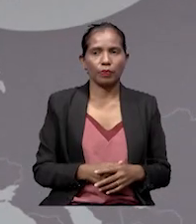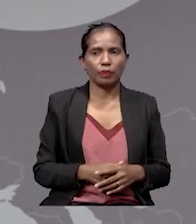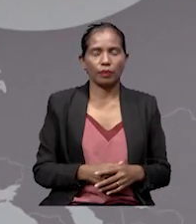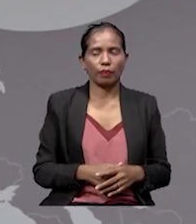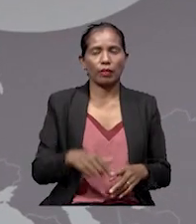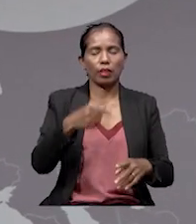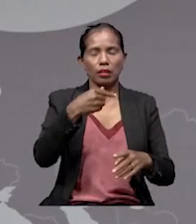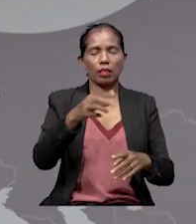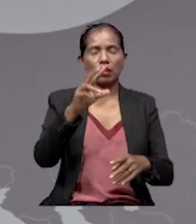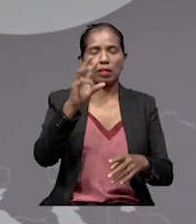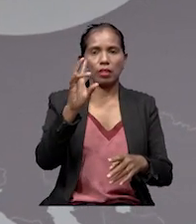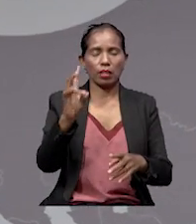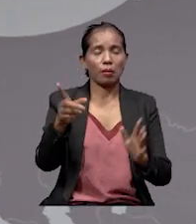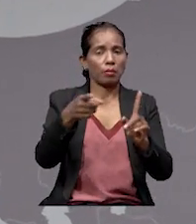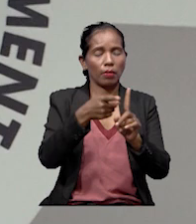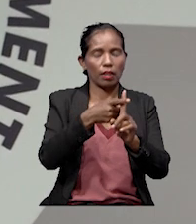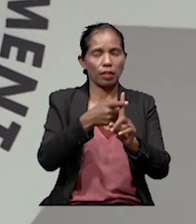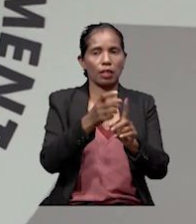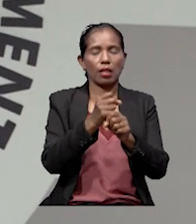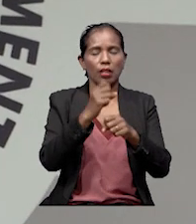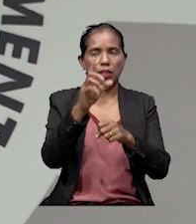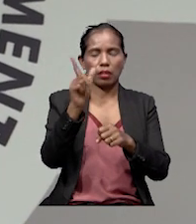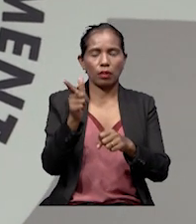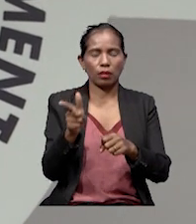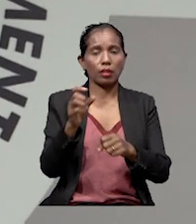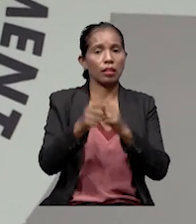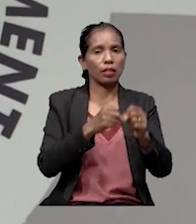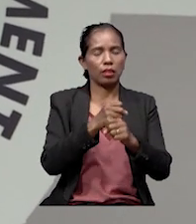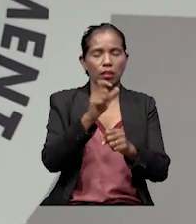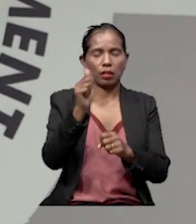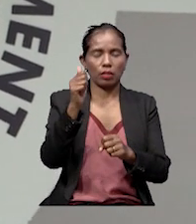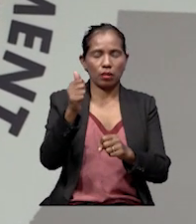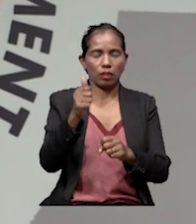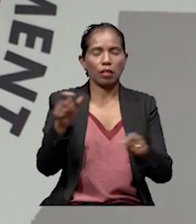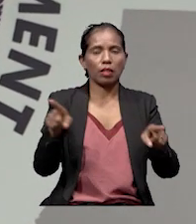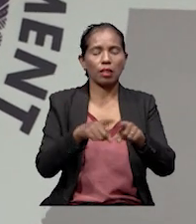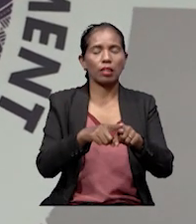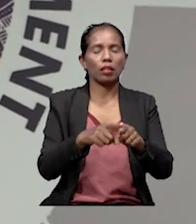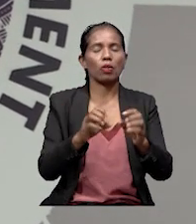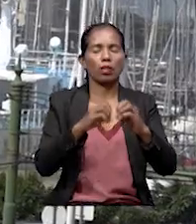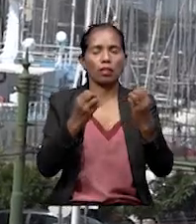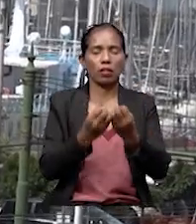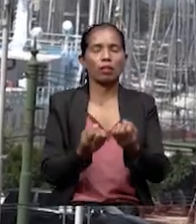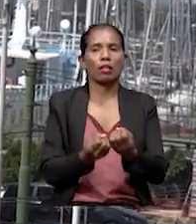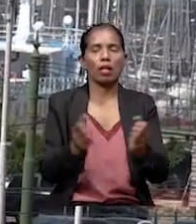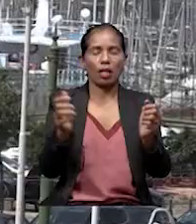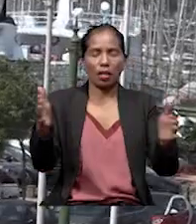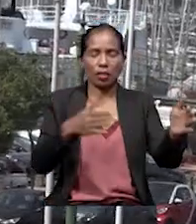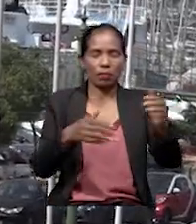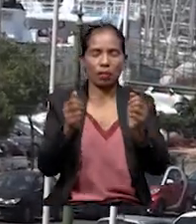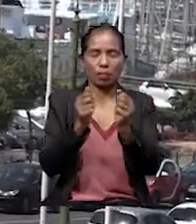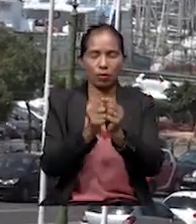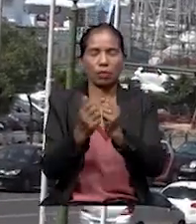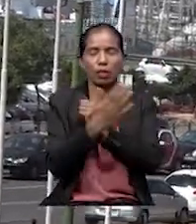G7 Plus, hari lorong selulu fulan abril tinang ring ruas selulu, nudar organisasi intergovernmental, halibur nasang ruan ulu, nebe